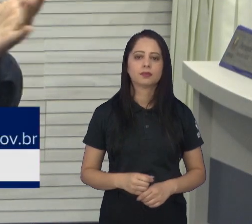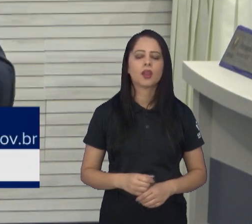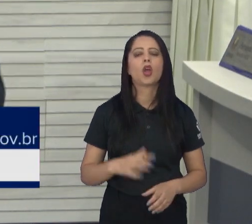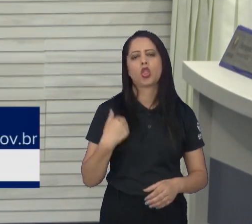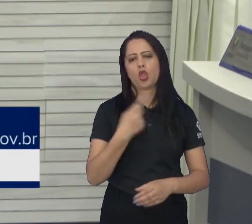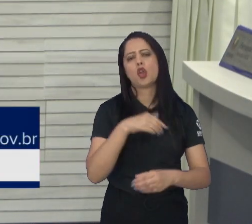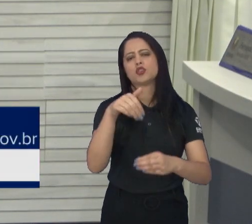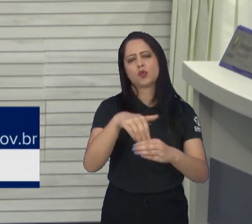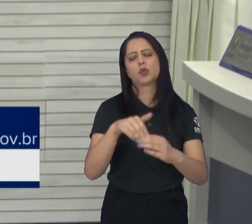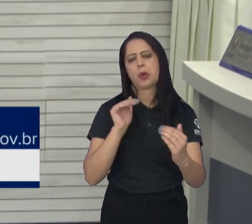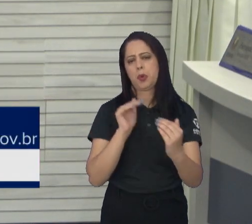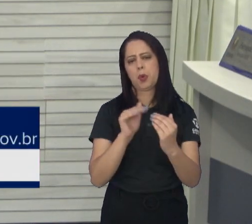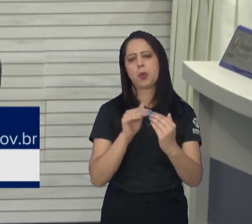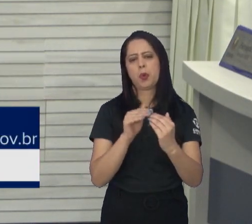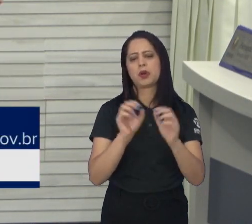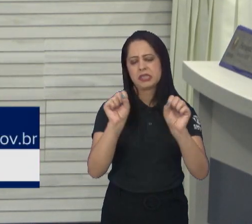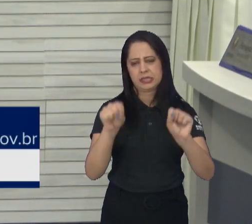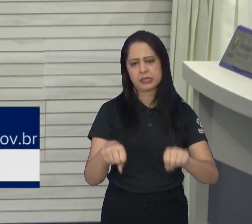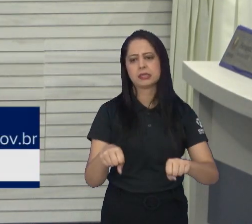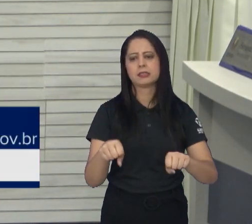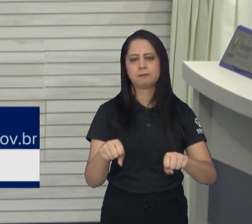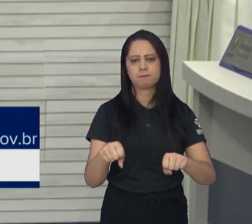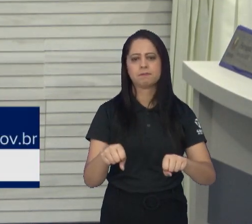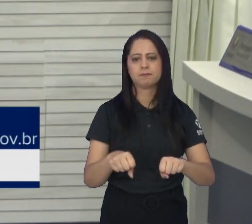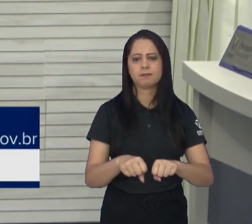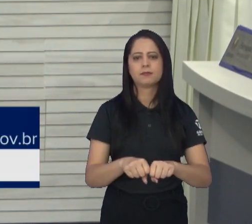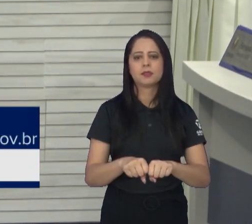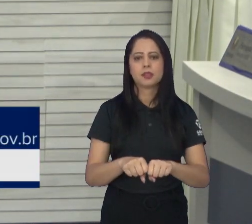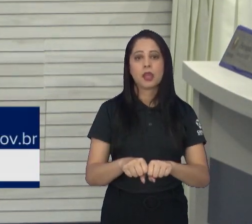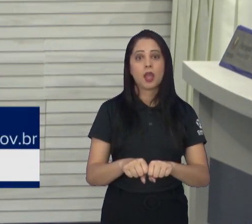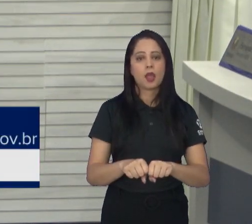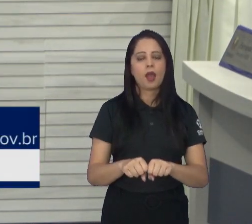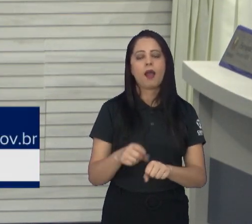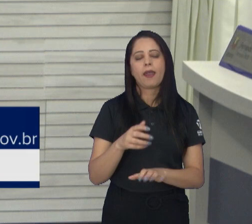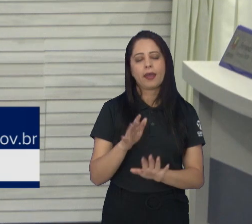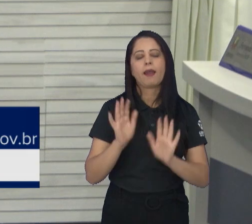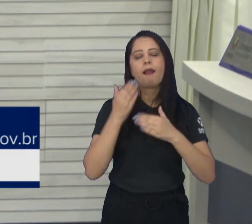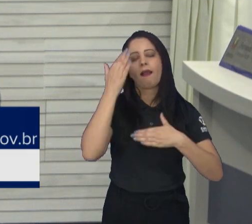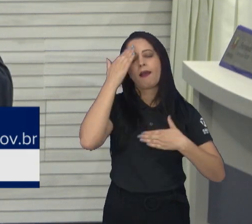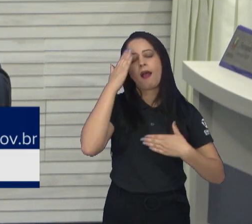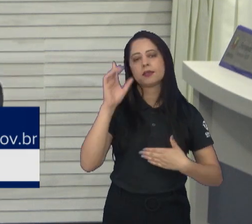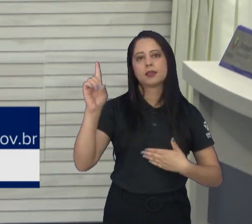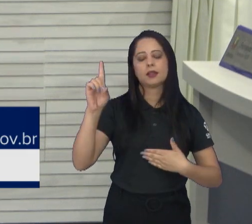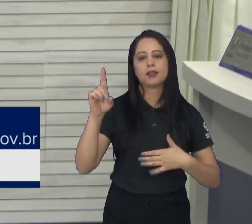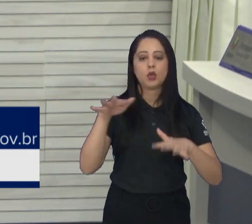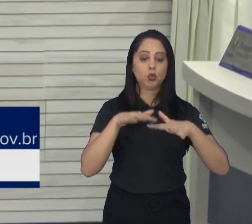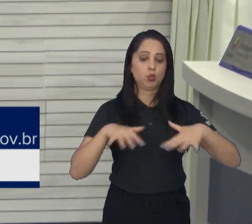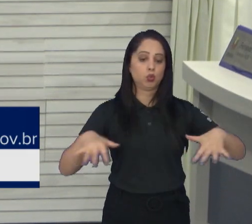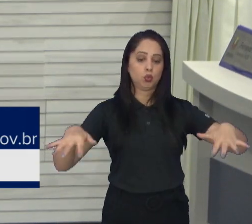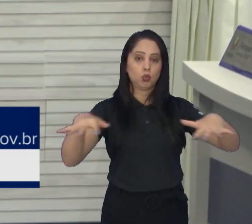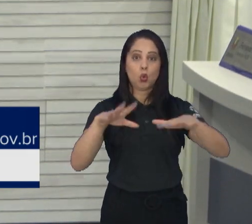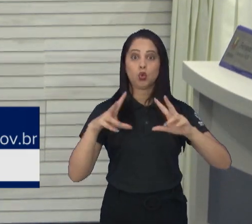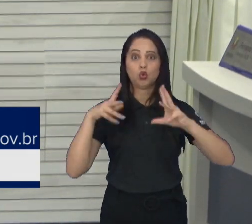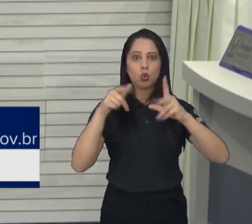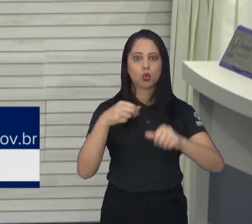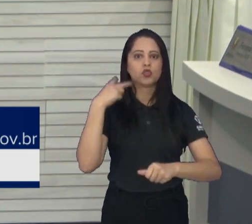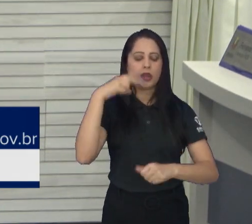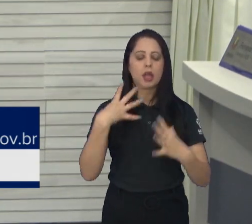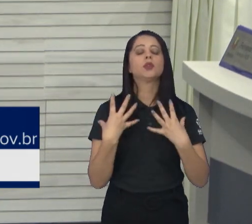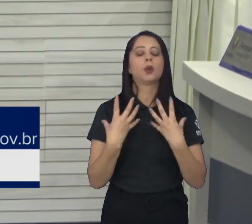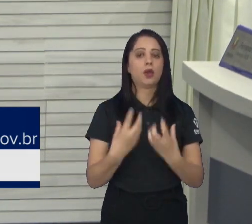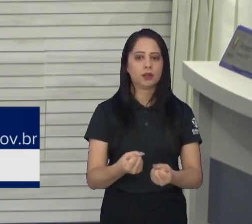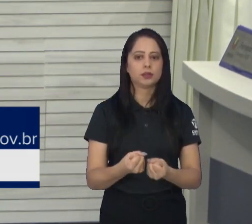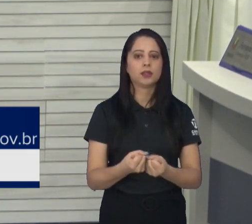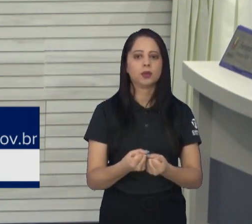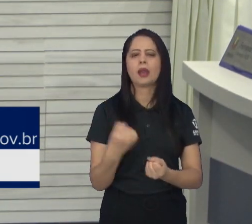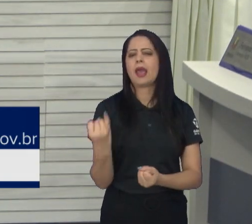presidente, votamos favorável a esse projeto e ainda bem que o plenário todo foi sensível a isso, unanimidade, importante essa